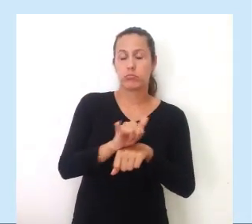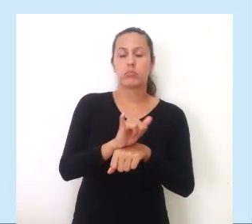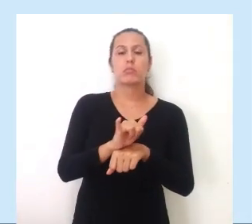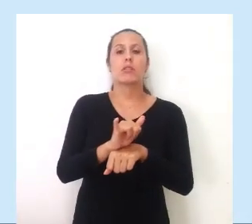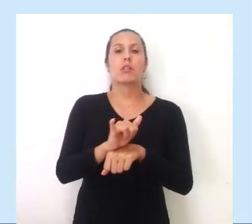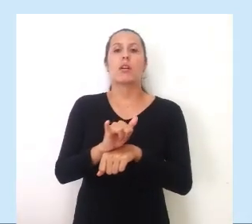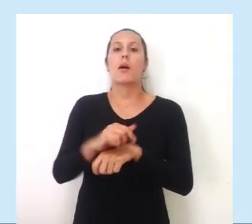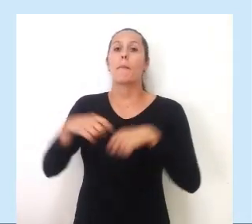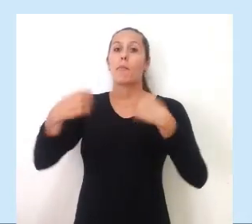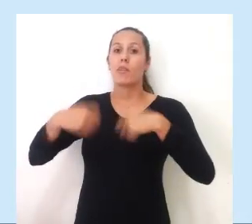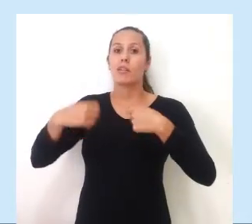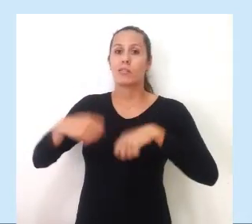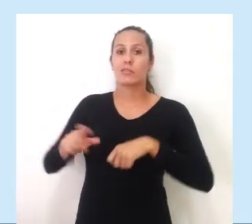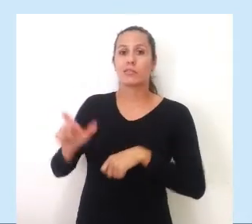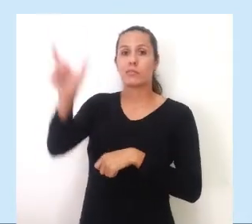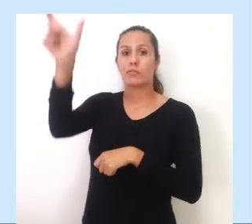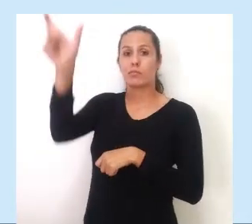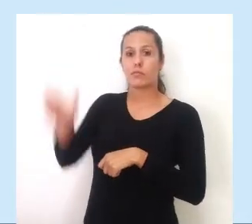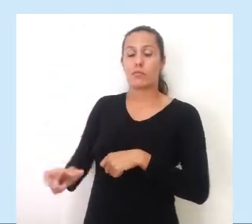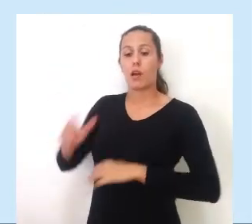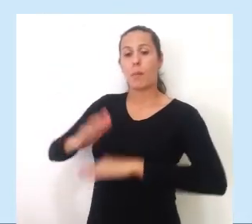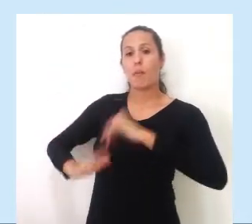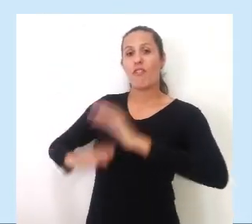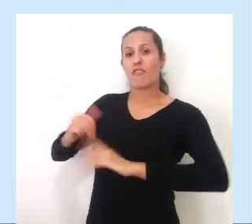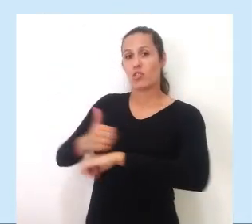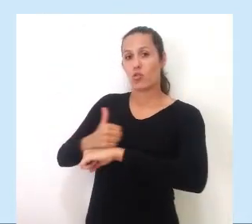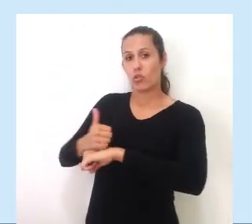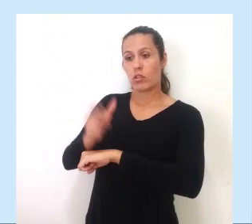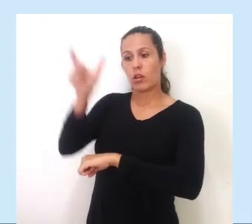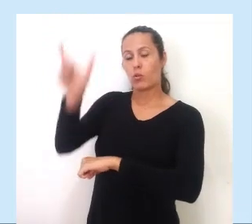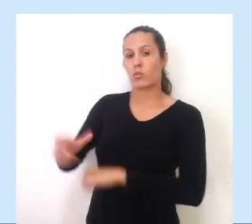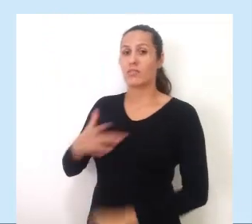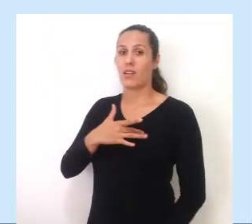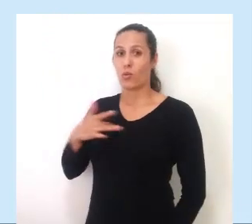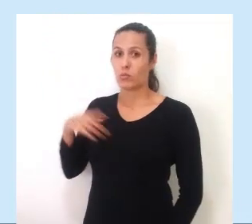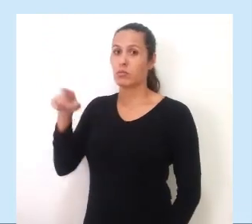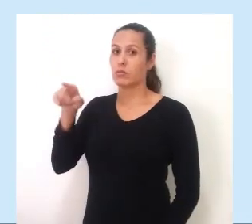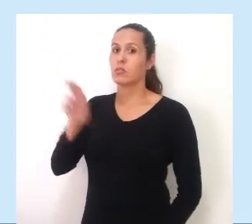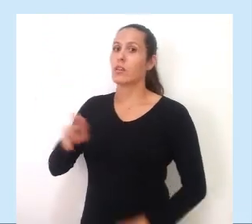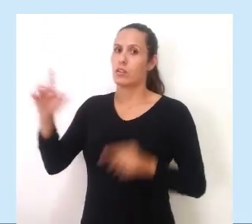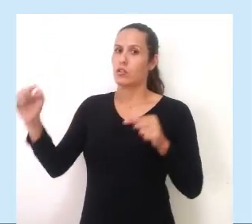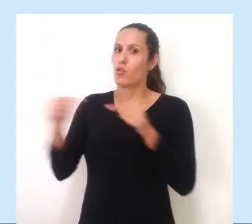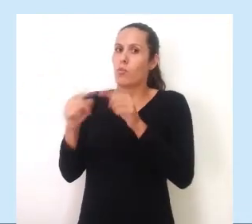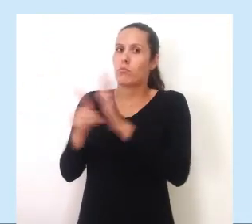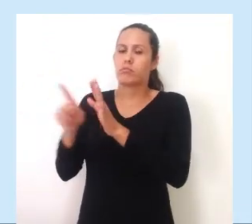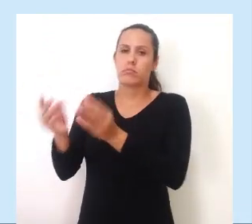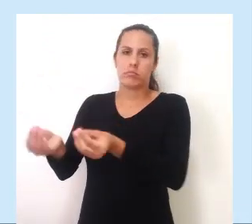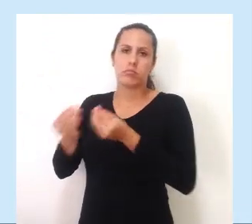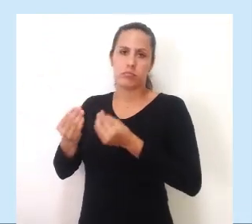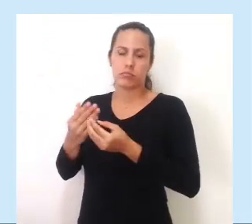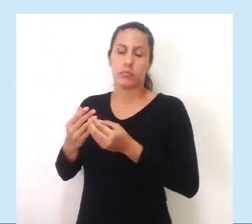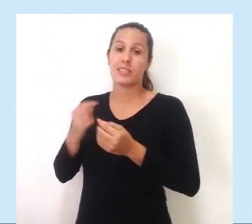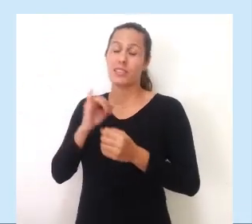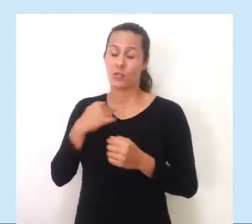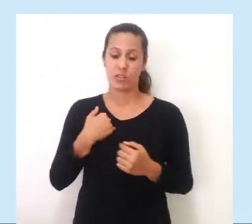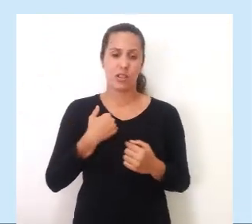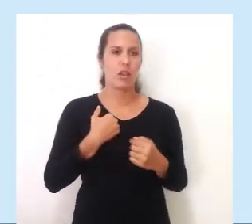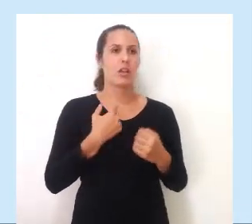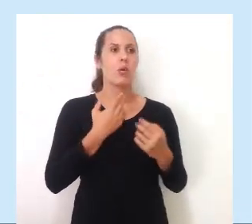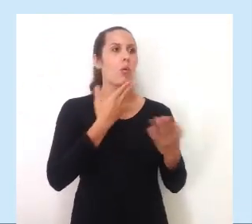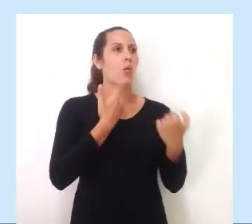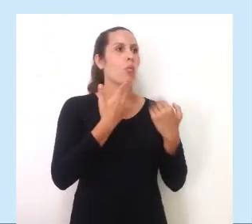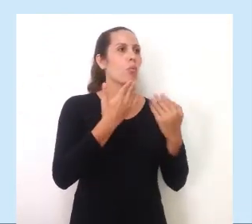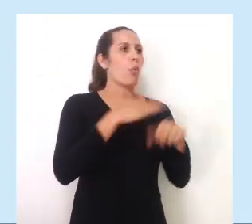aplicados apenas pelo profissional de saúde. Então, se você não conversa, você